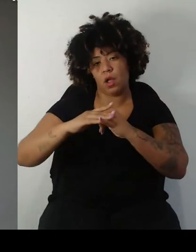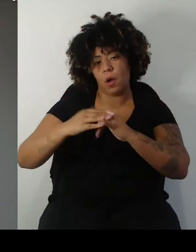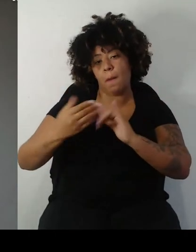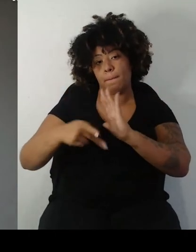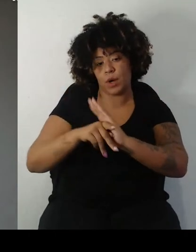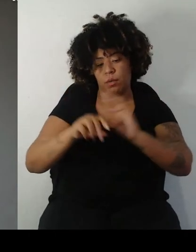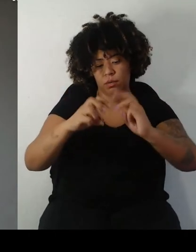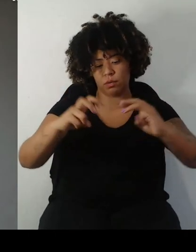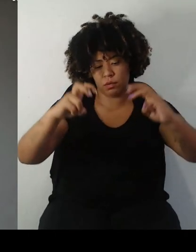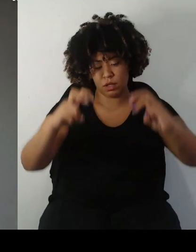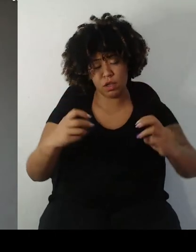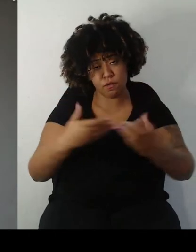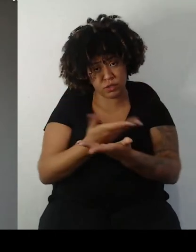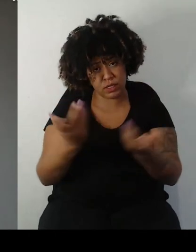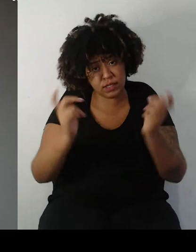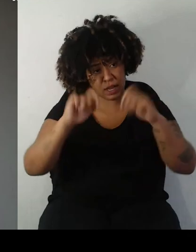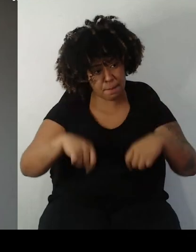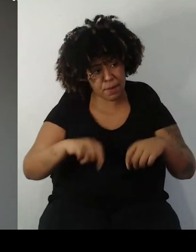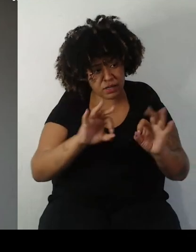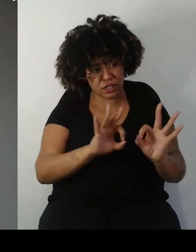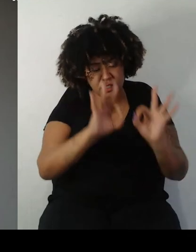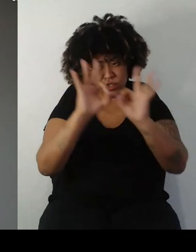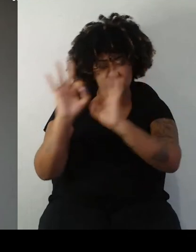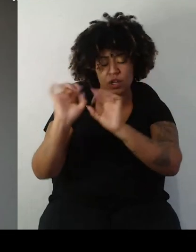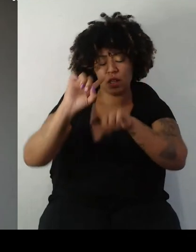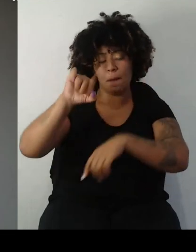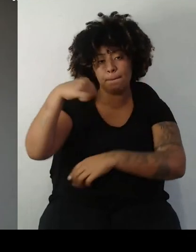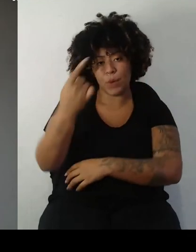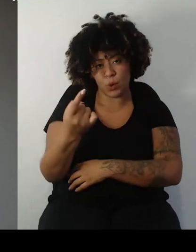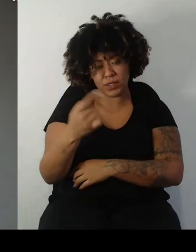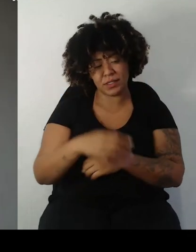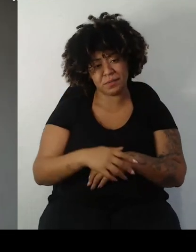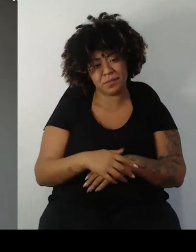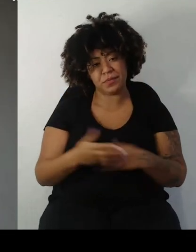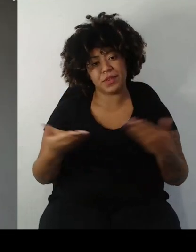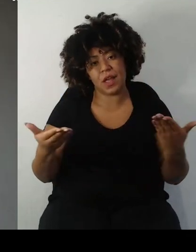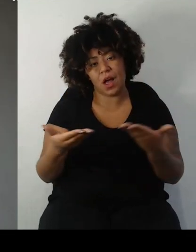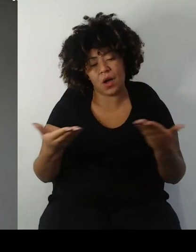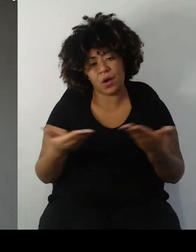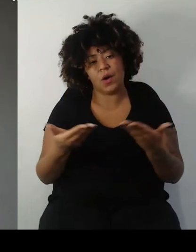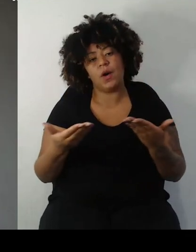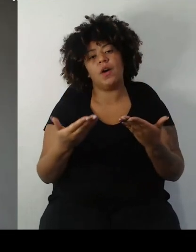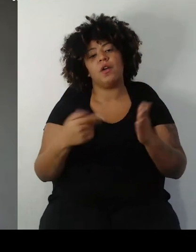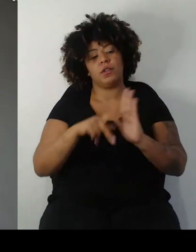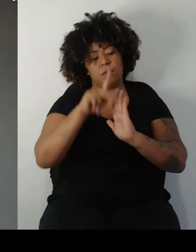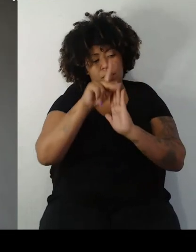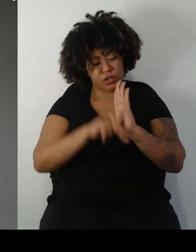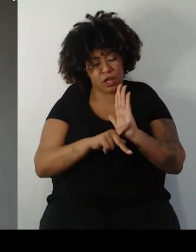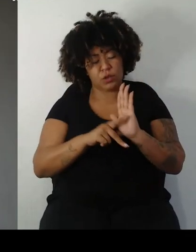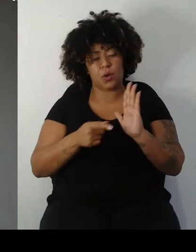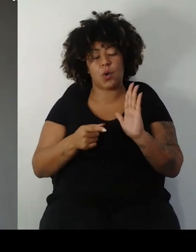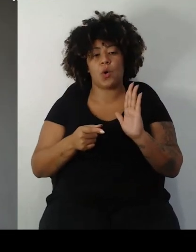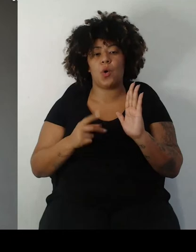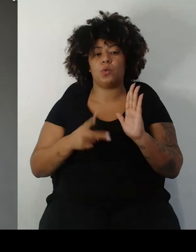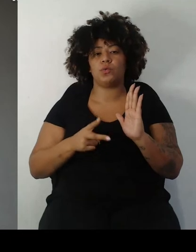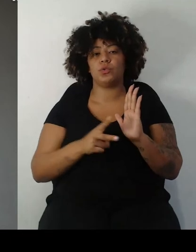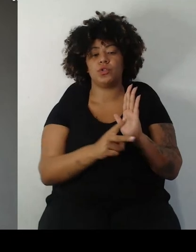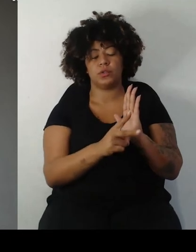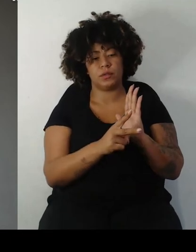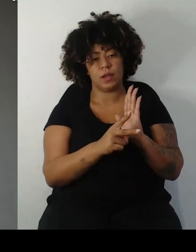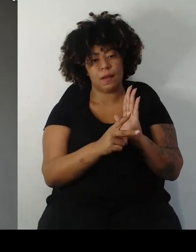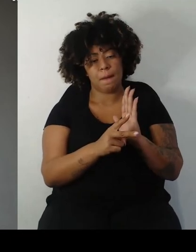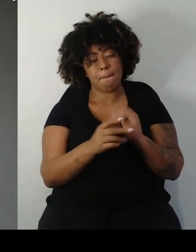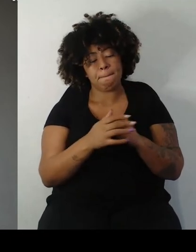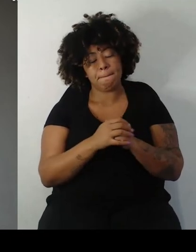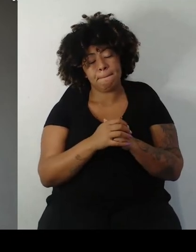ser consultada depois e seguiremos né com esse projeto é esse o seminário